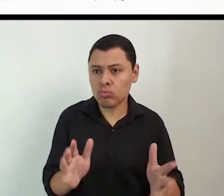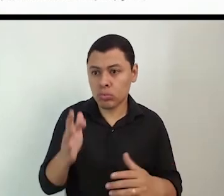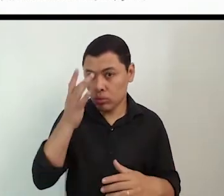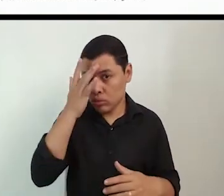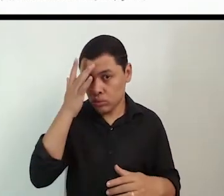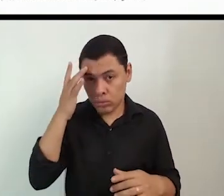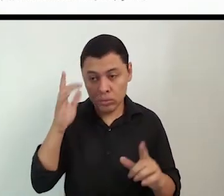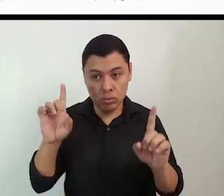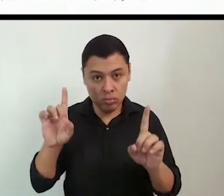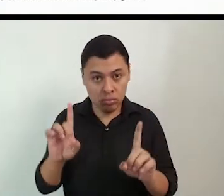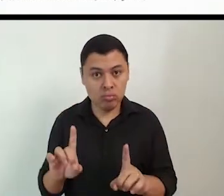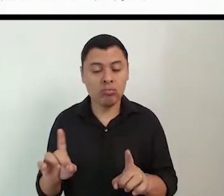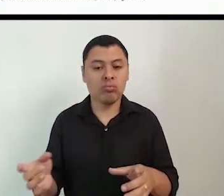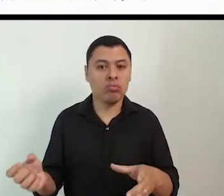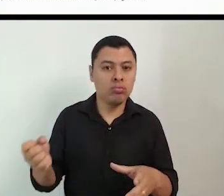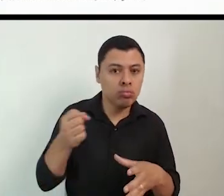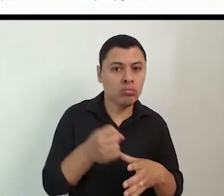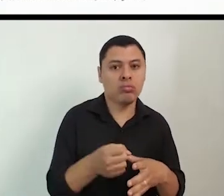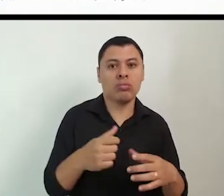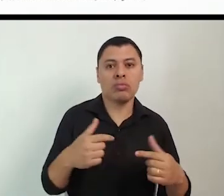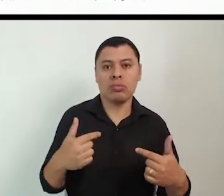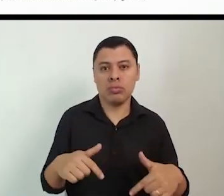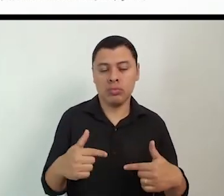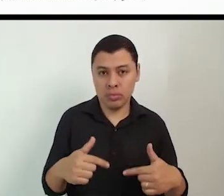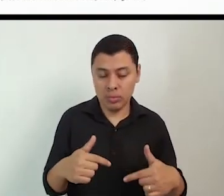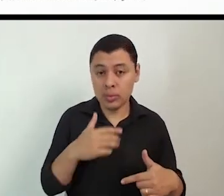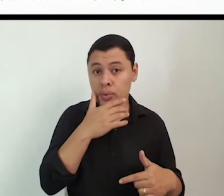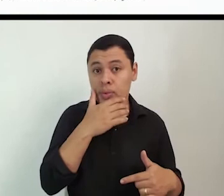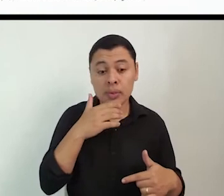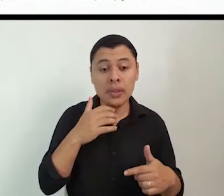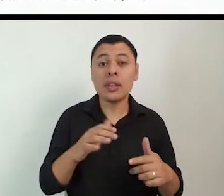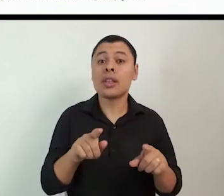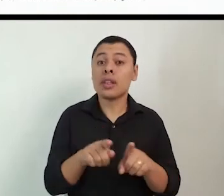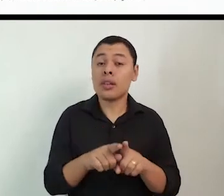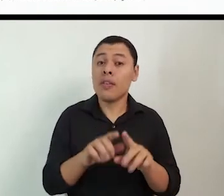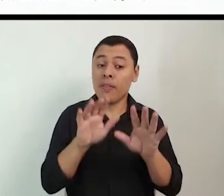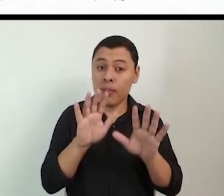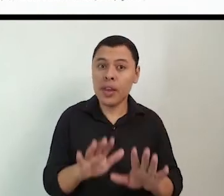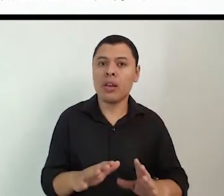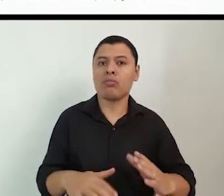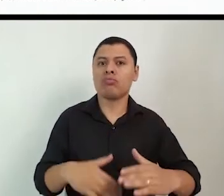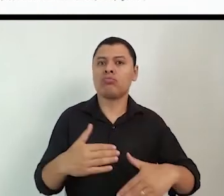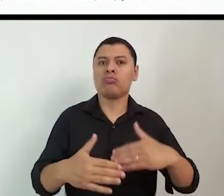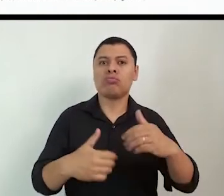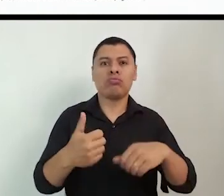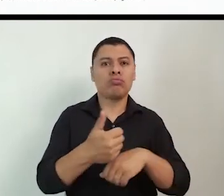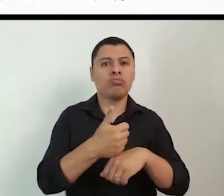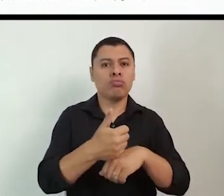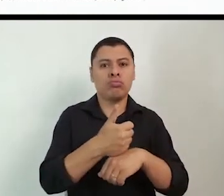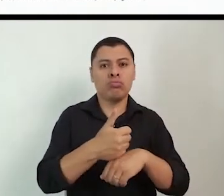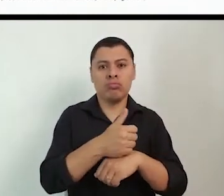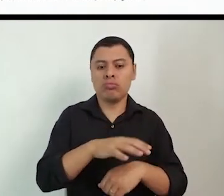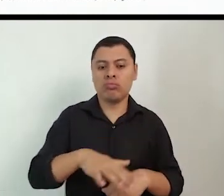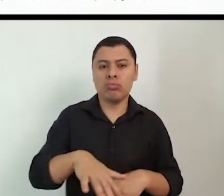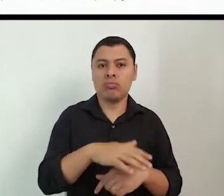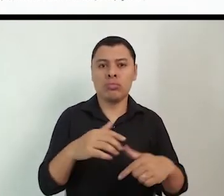deficiência e principalmente a permanência e o desenvolvimento profissional dessas pessoas, né, no mercado de trabalho, porque